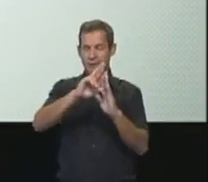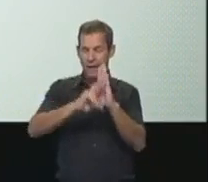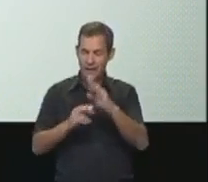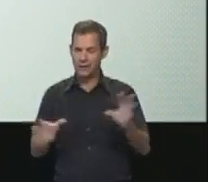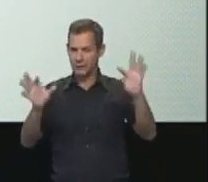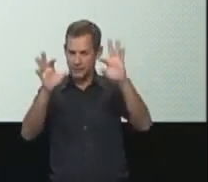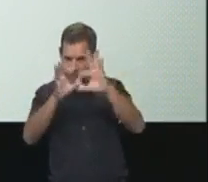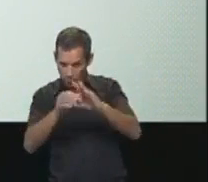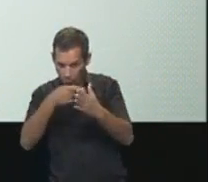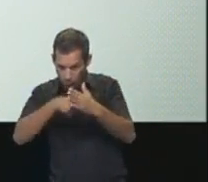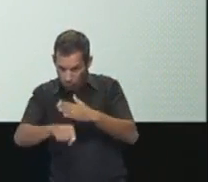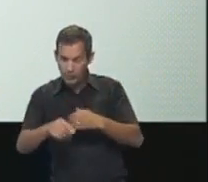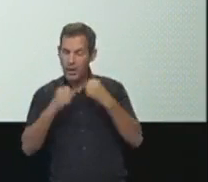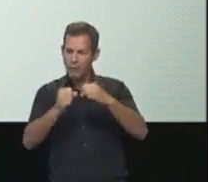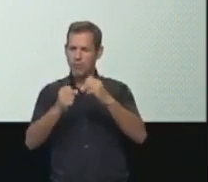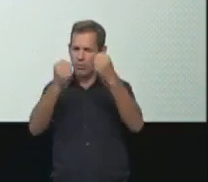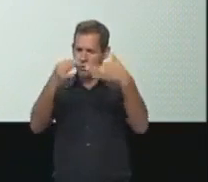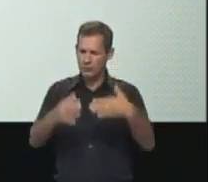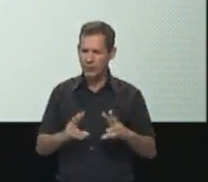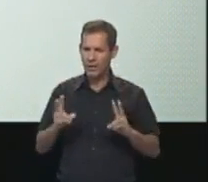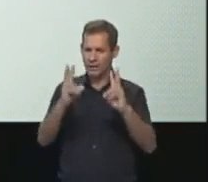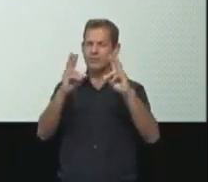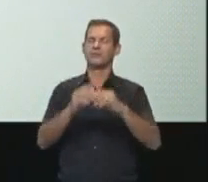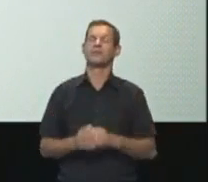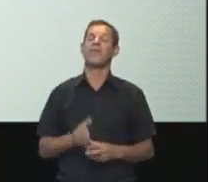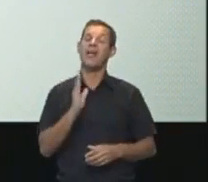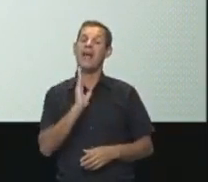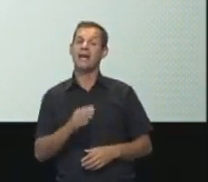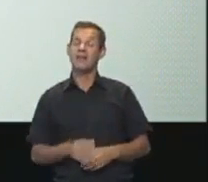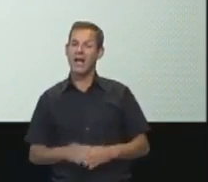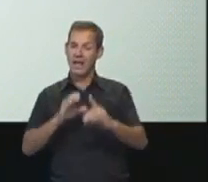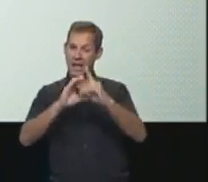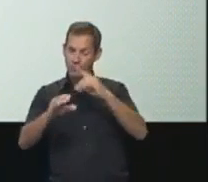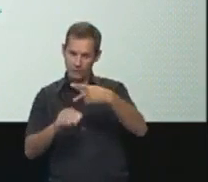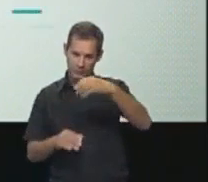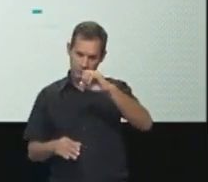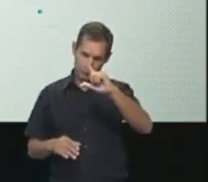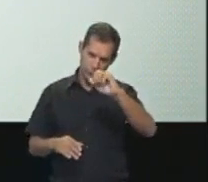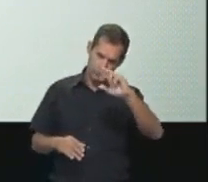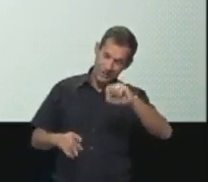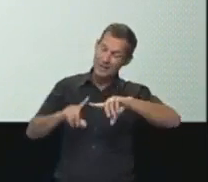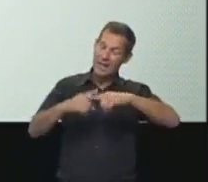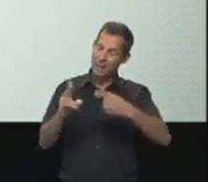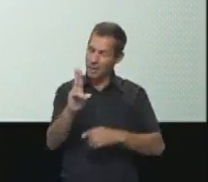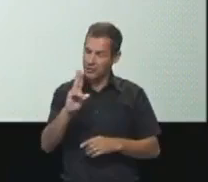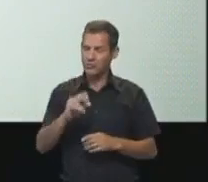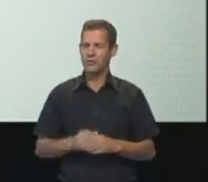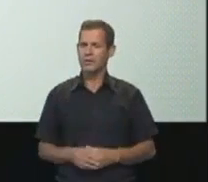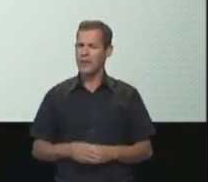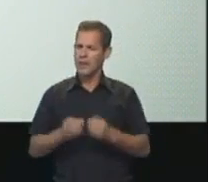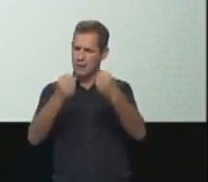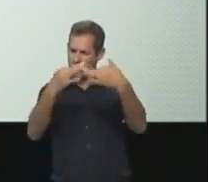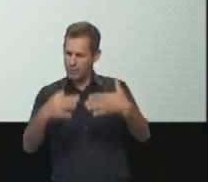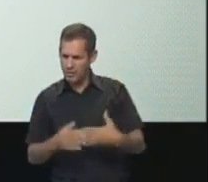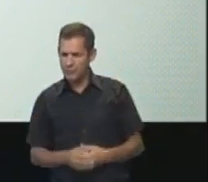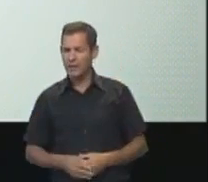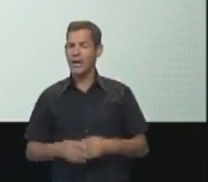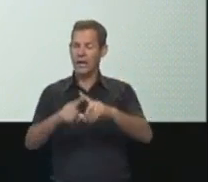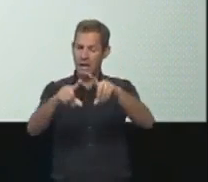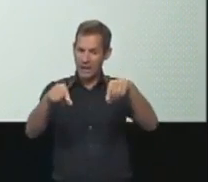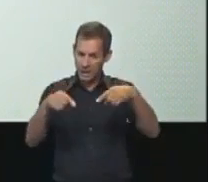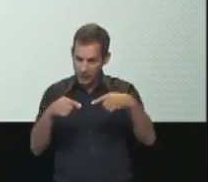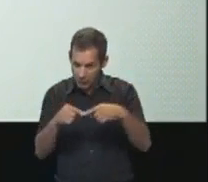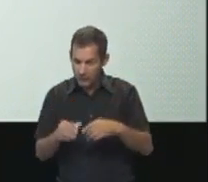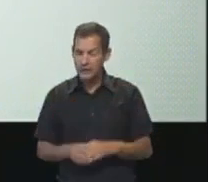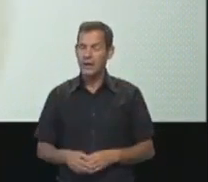de integração podem determinar o valor. Já as coordenadas polares são muito úteis para determinar a posição